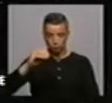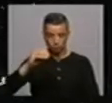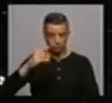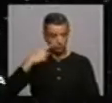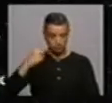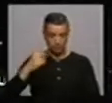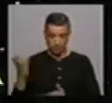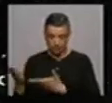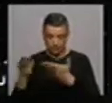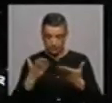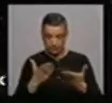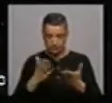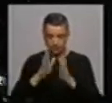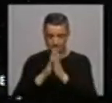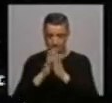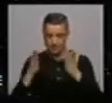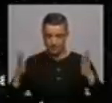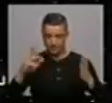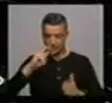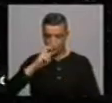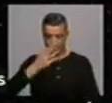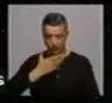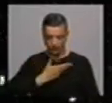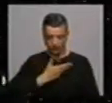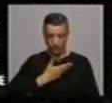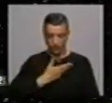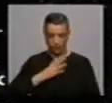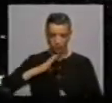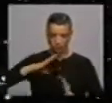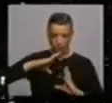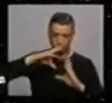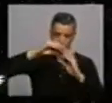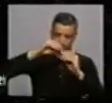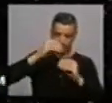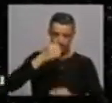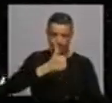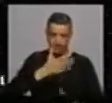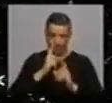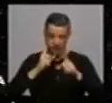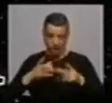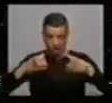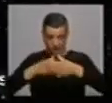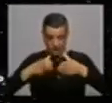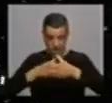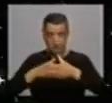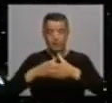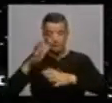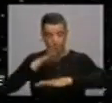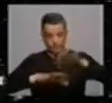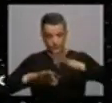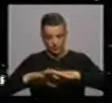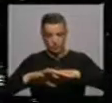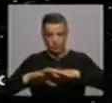apresentar de facto um mapa 3D colossal do universo bebé. O que esta equipa fez, com vários